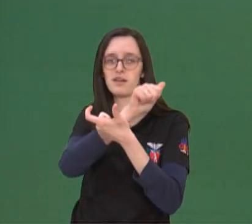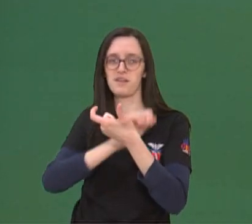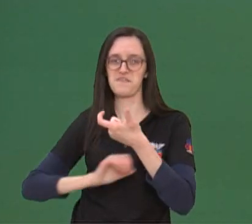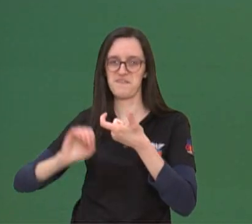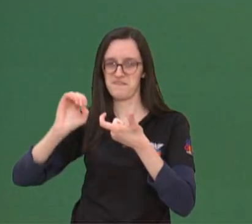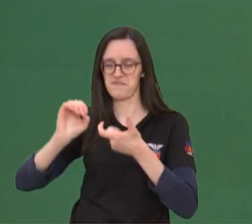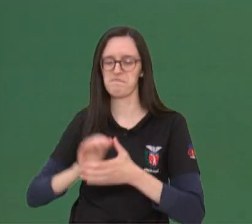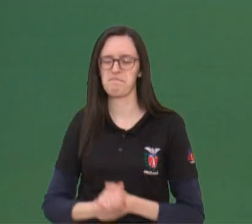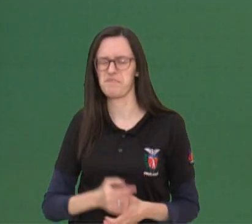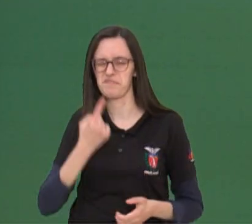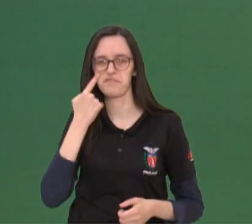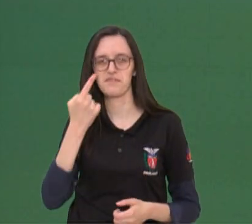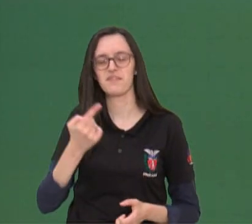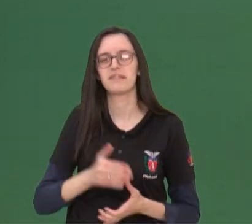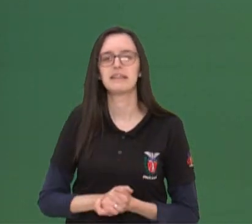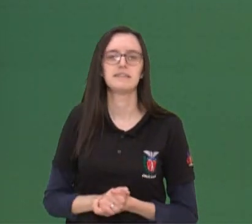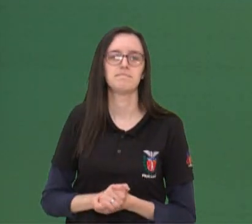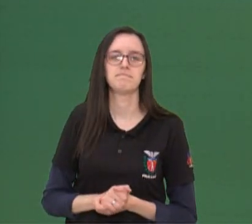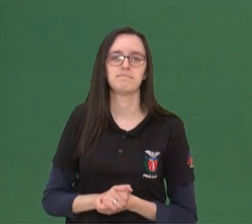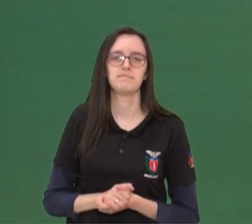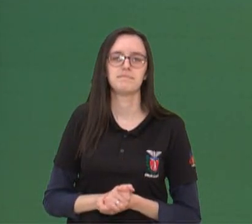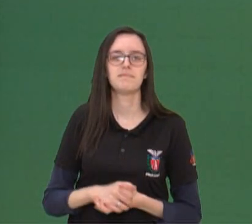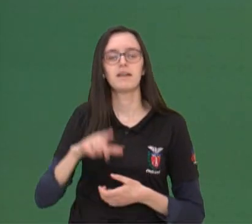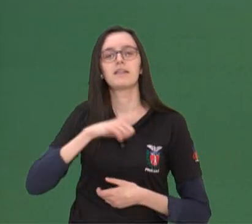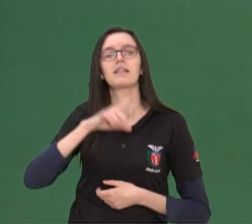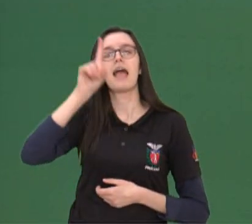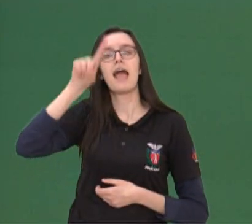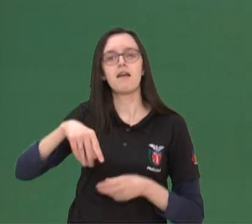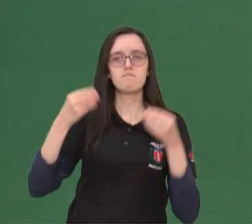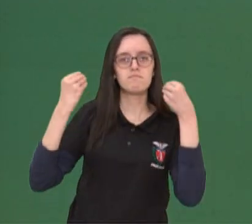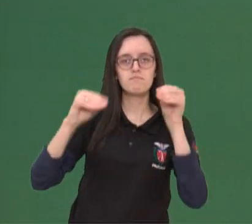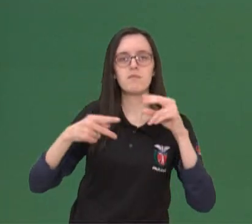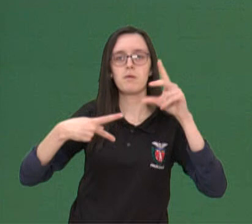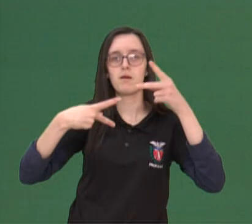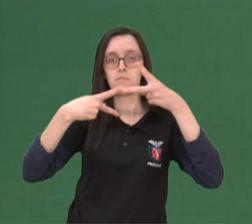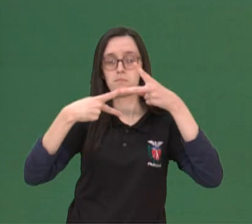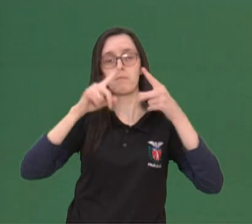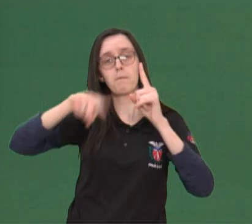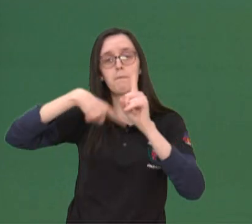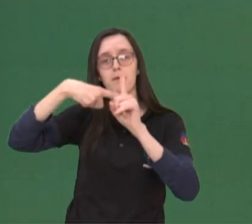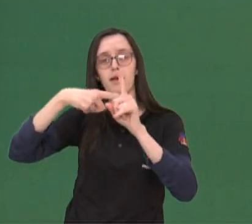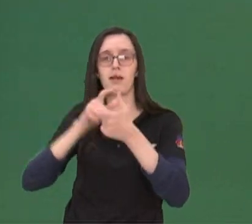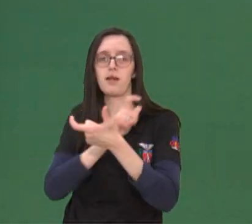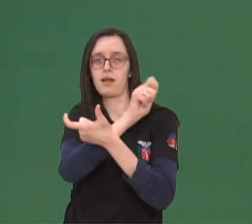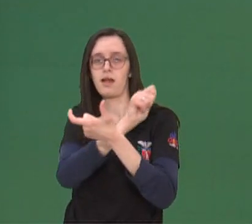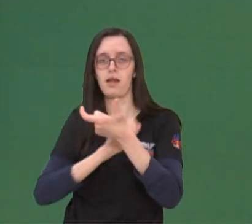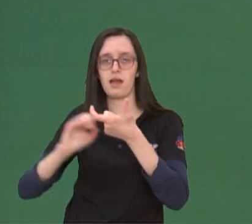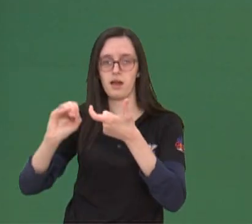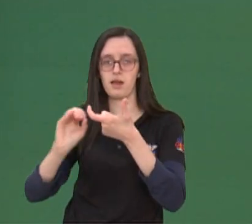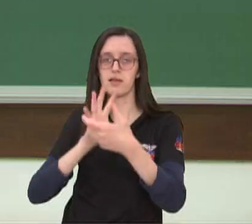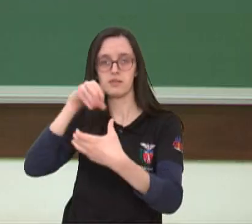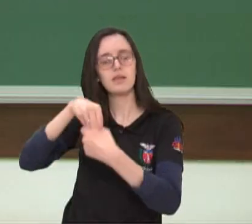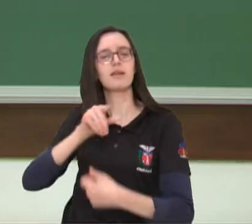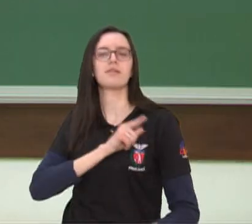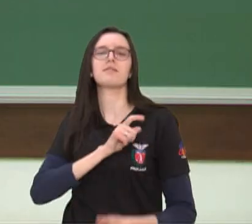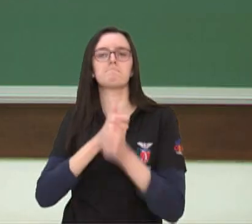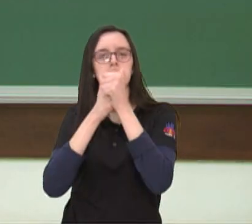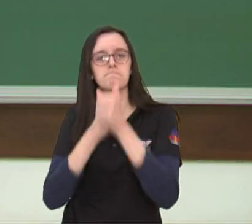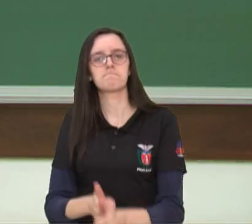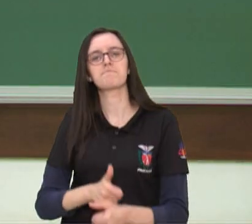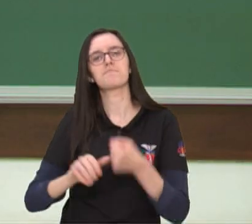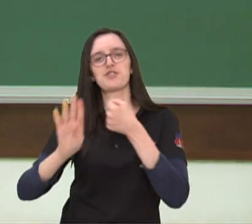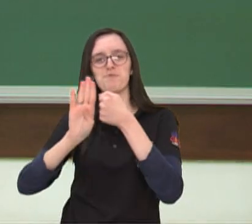Artigos. Estão vendo? Aqui eu tenho a combinação da preposição mais o artigo. Eu tenho esses artigos que acompanham